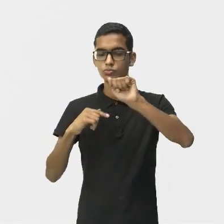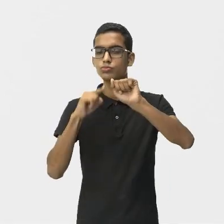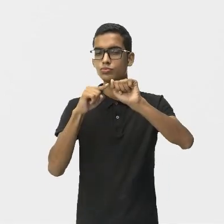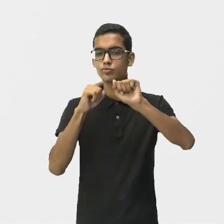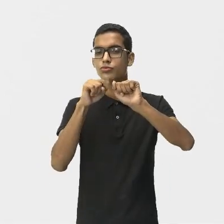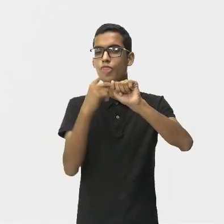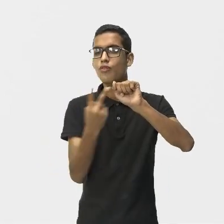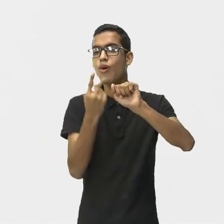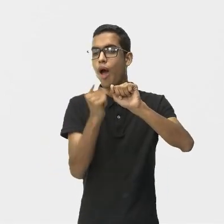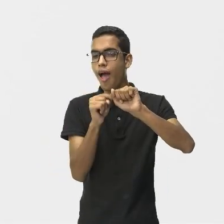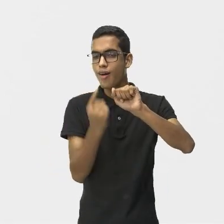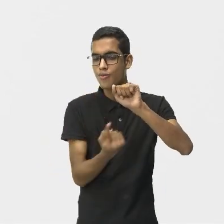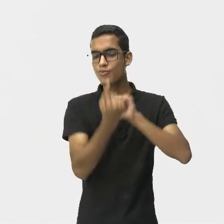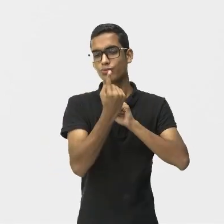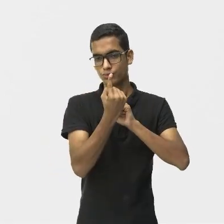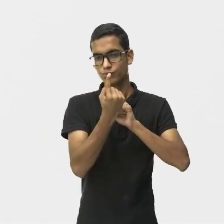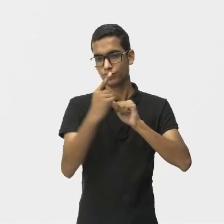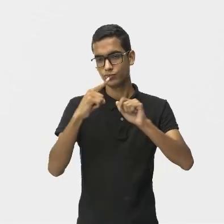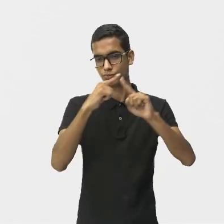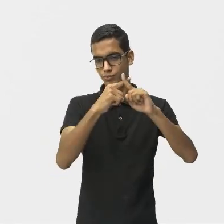E o valor de C, que é 2.